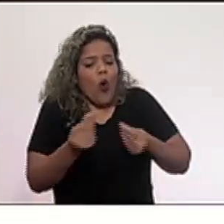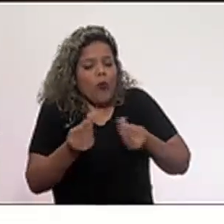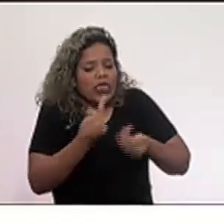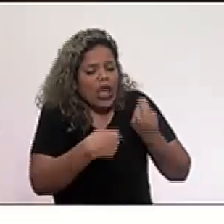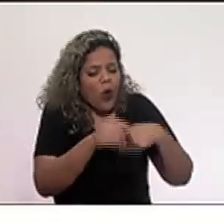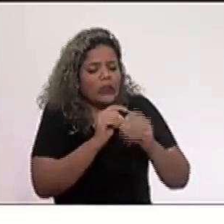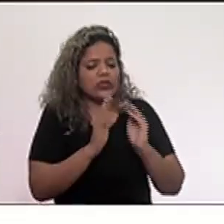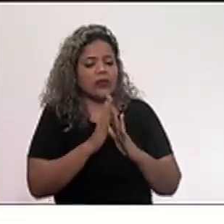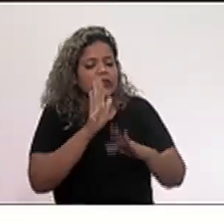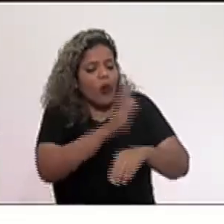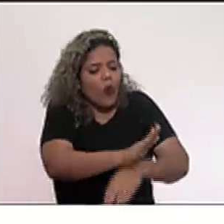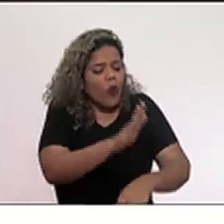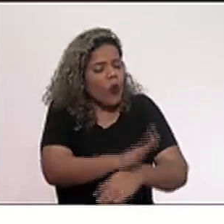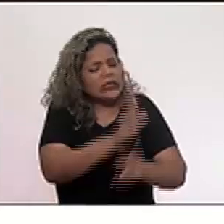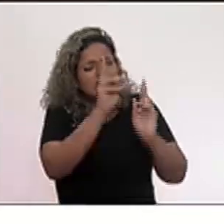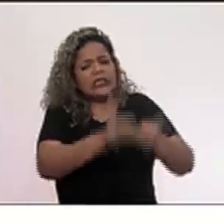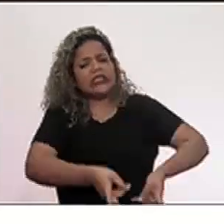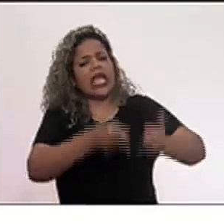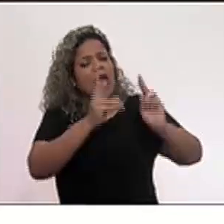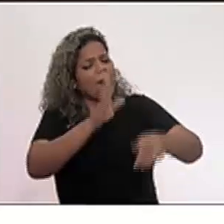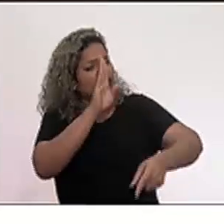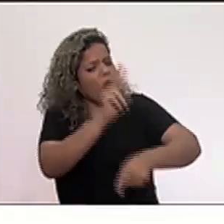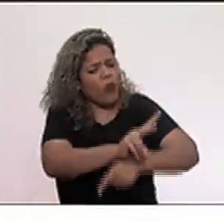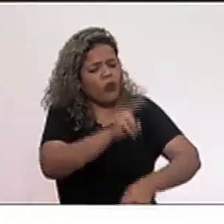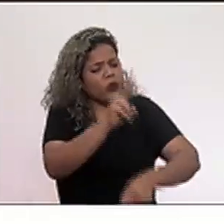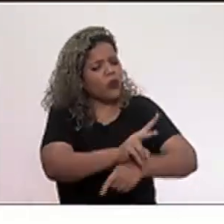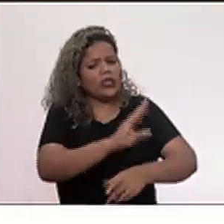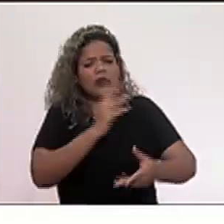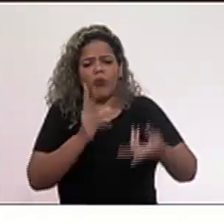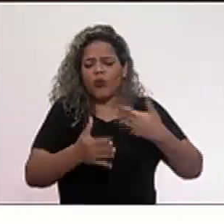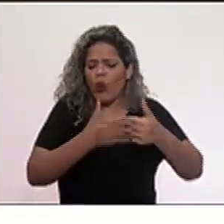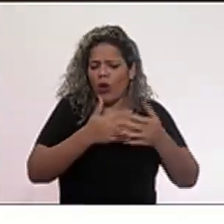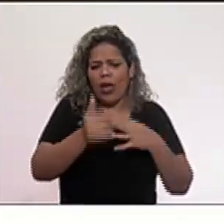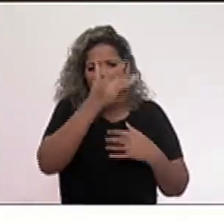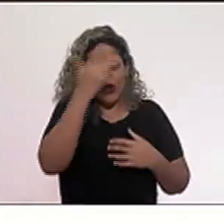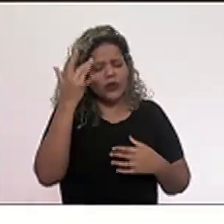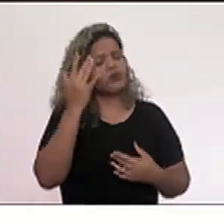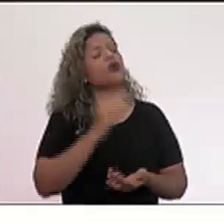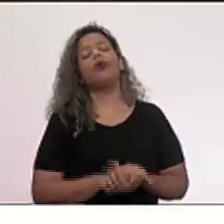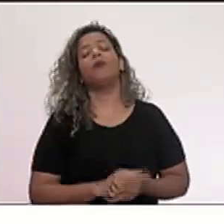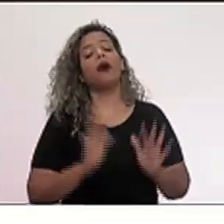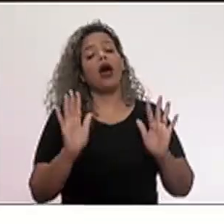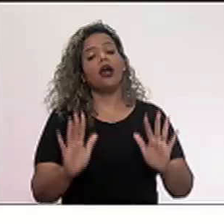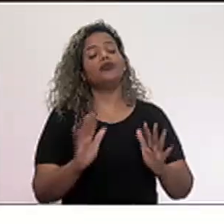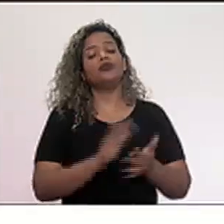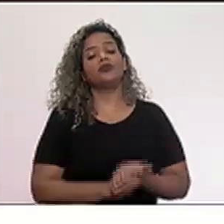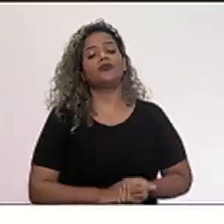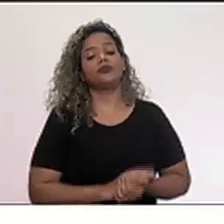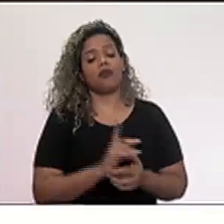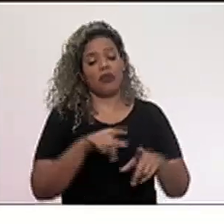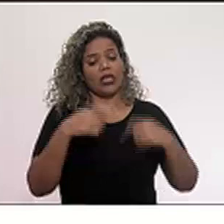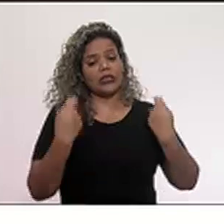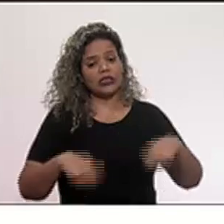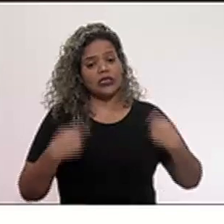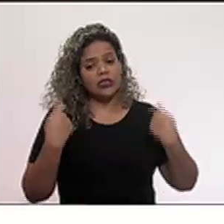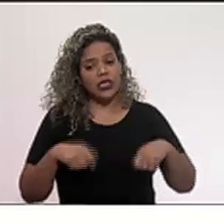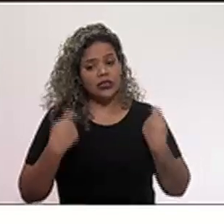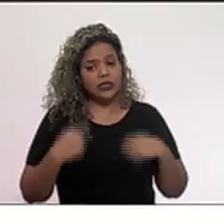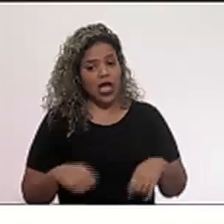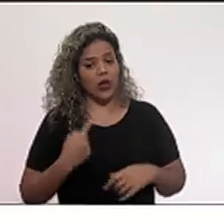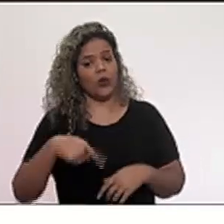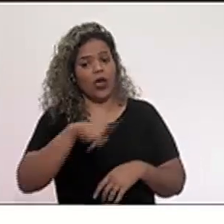Devemos preservar sempre a vida humana, seja de quem for, mas é necessário